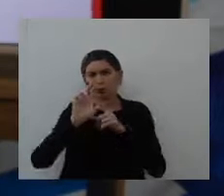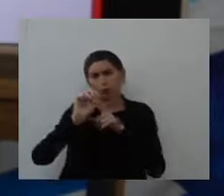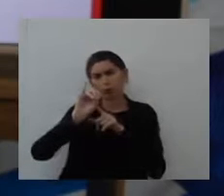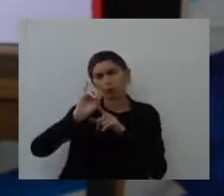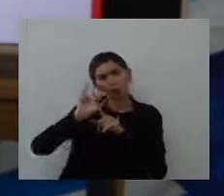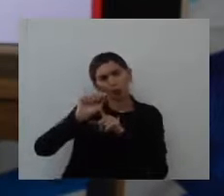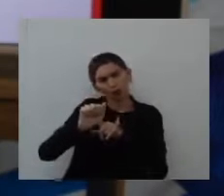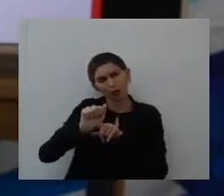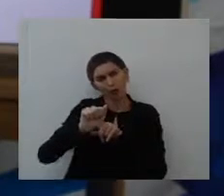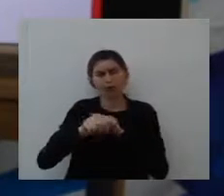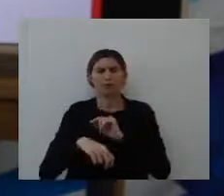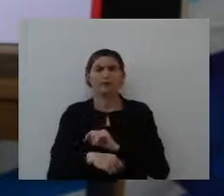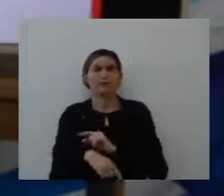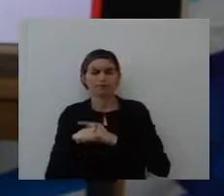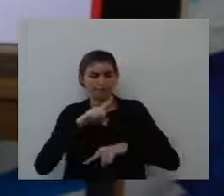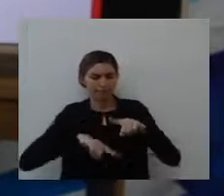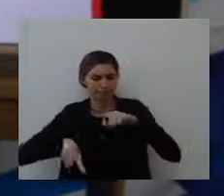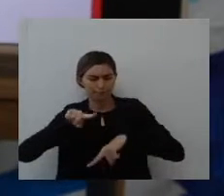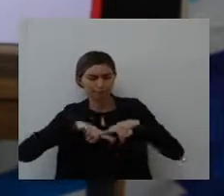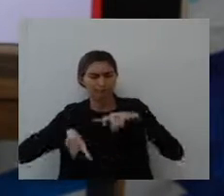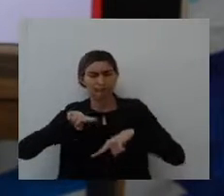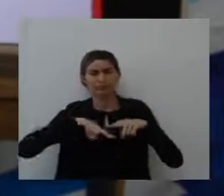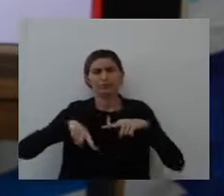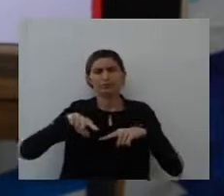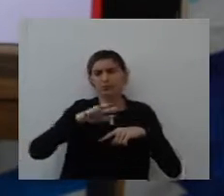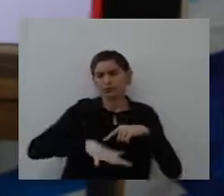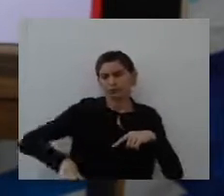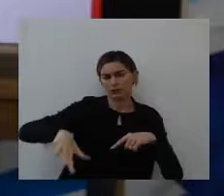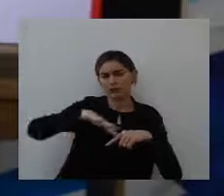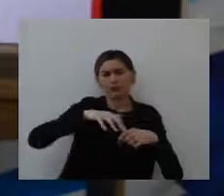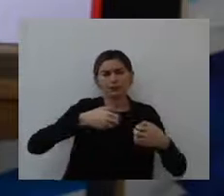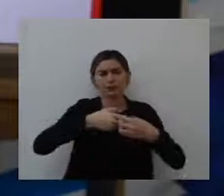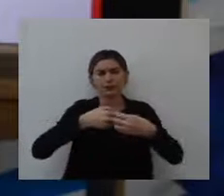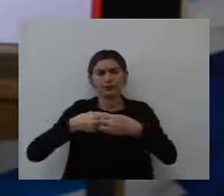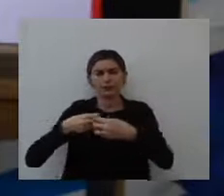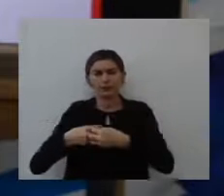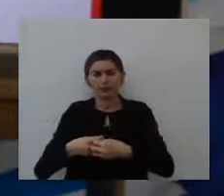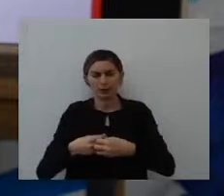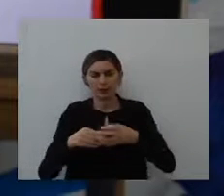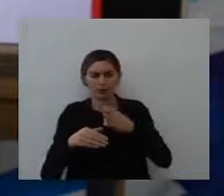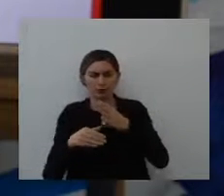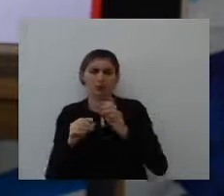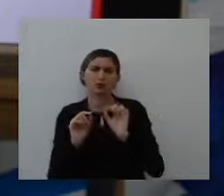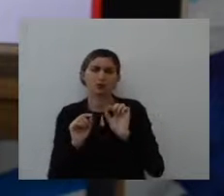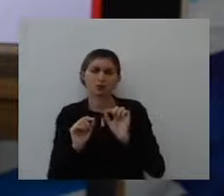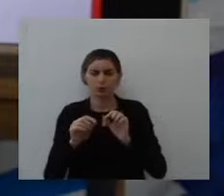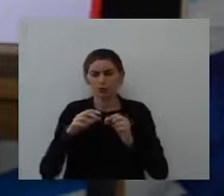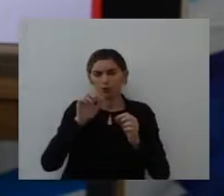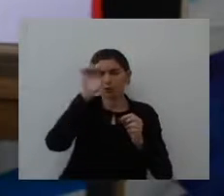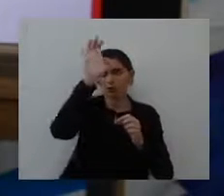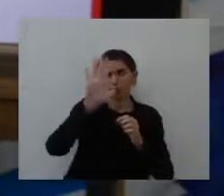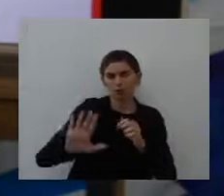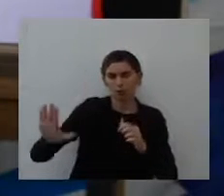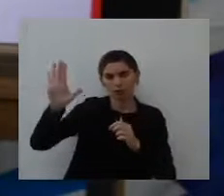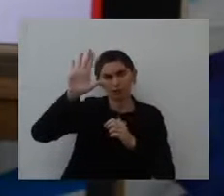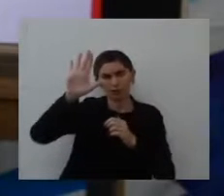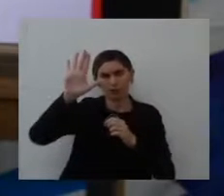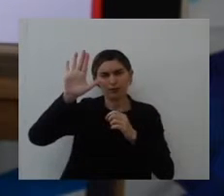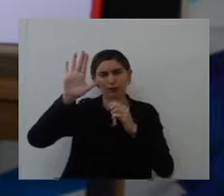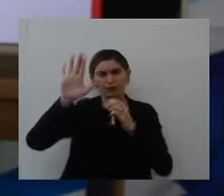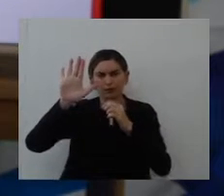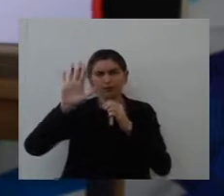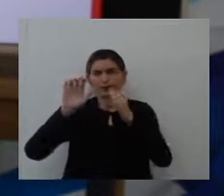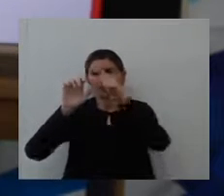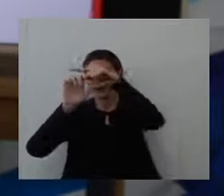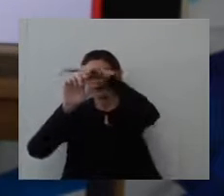Estreito de Bósforo, tá? Numa região que fica bem próxima ali à divisa entre a Europa e